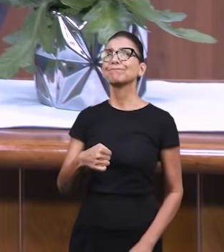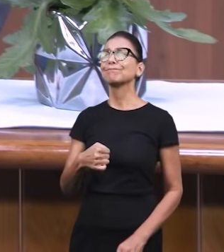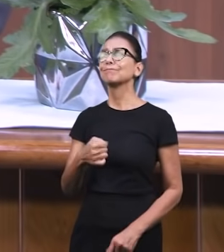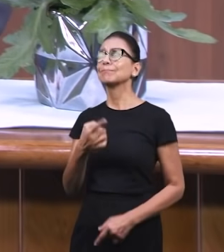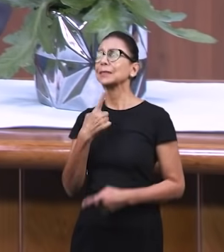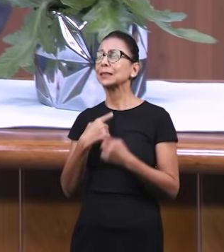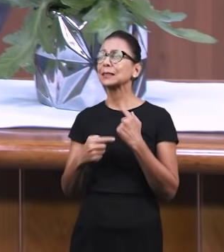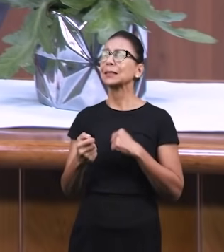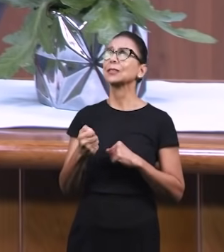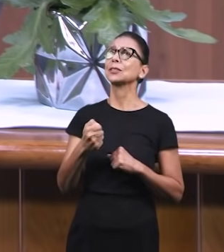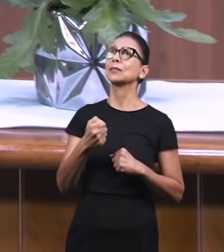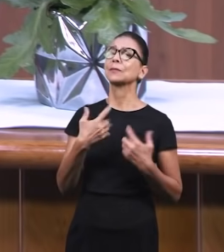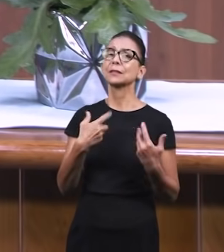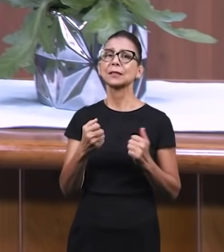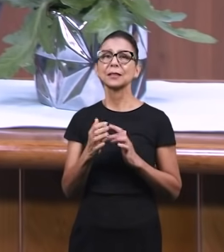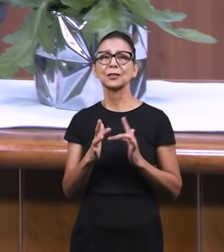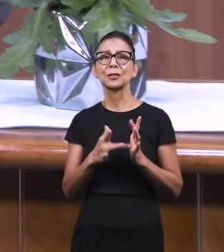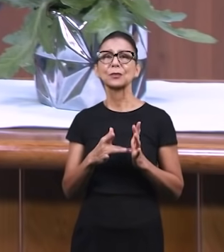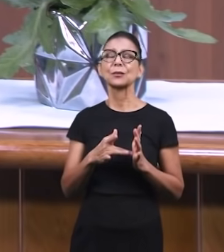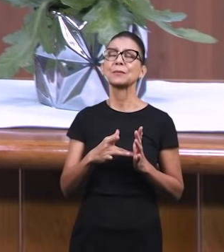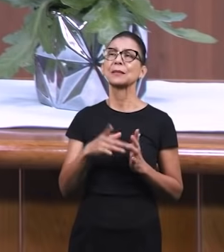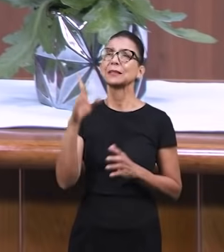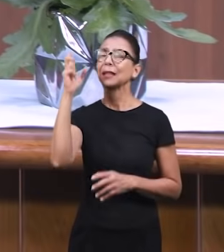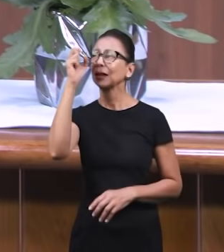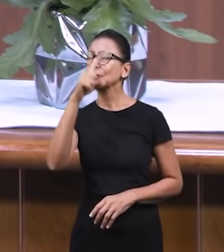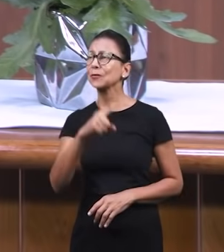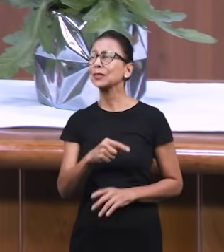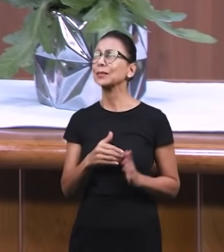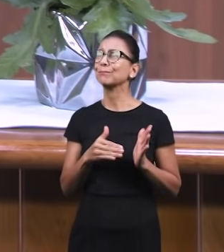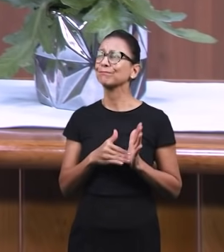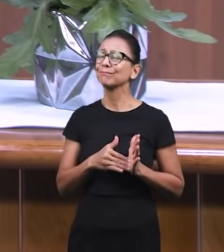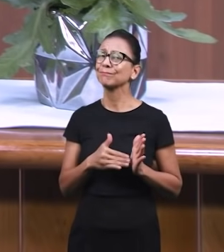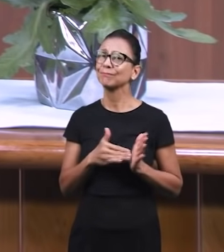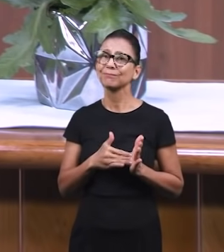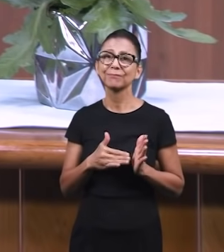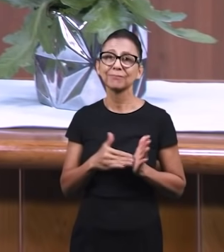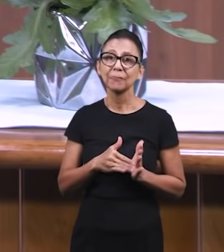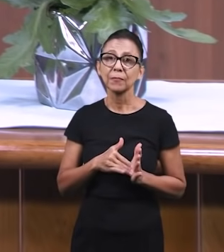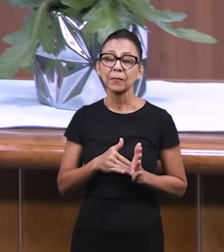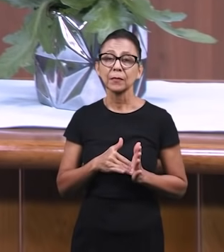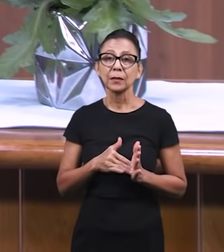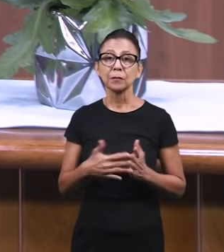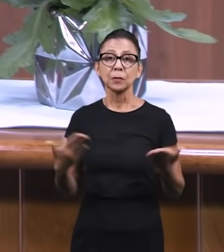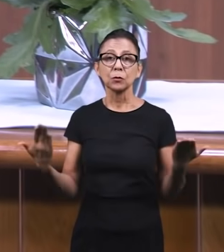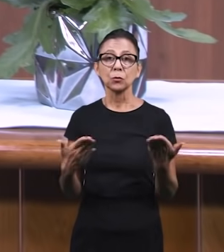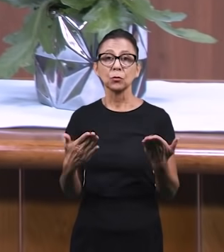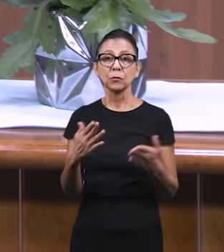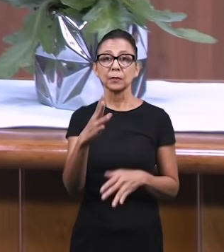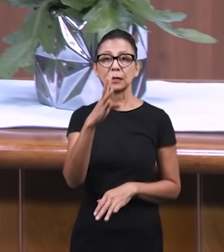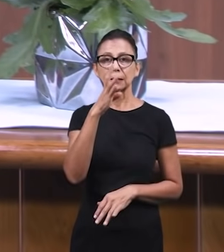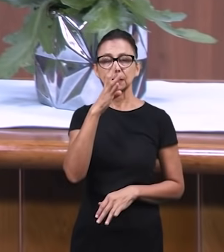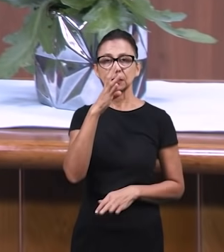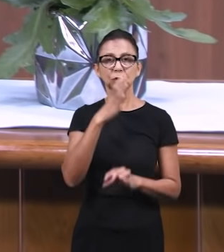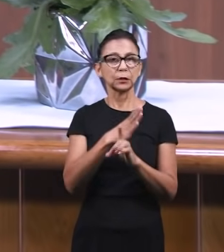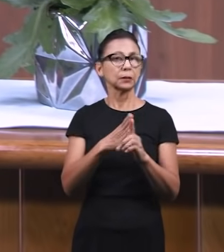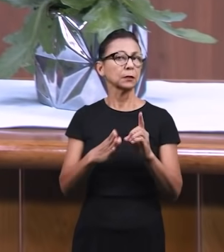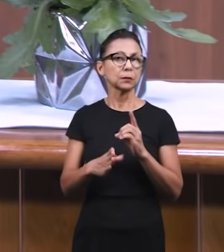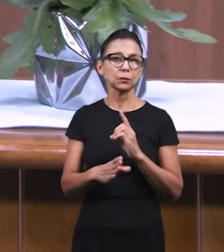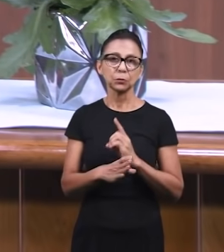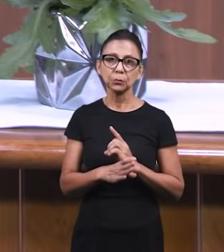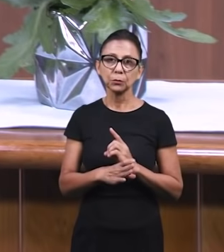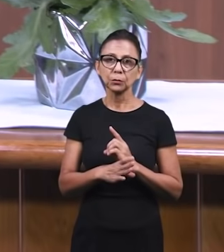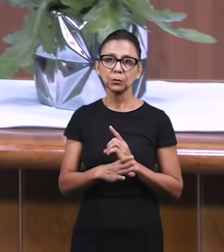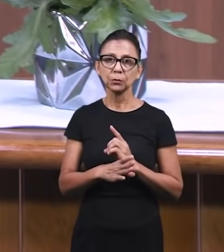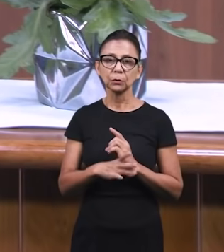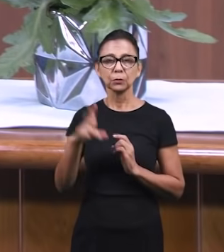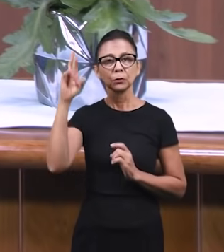convidado, a evangelização chegou até a sua casa, você está agora diante de nós. Você está sendo chamado de filho.